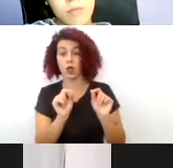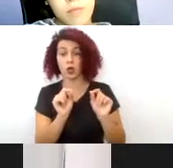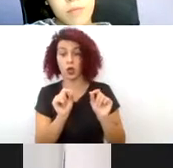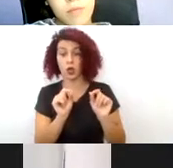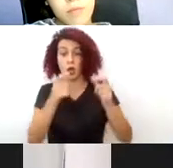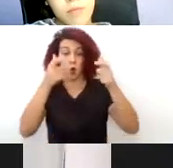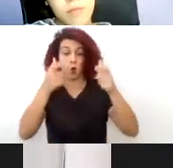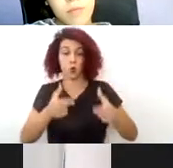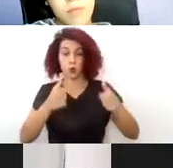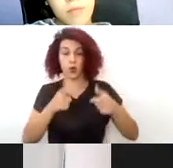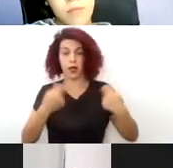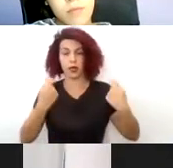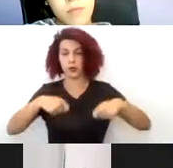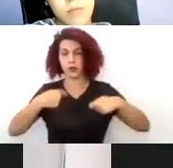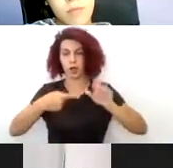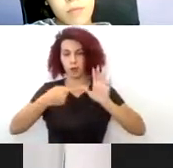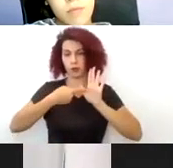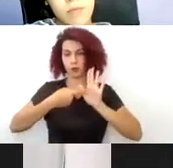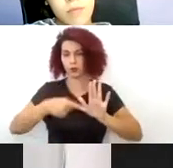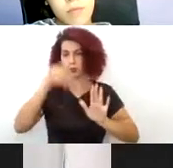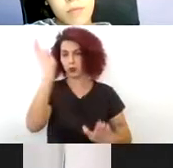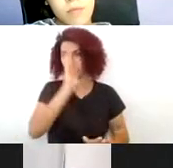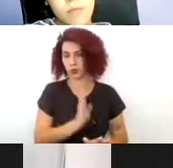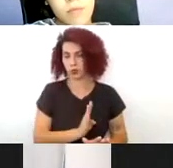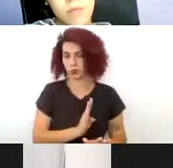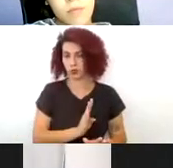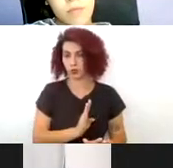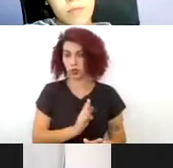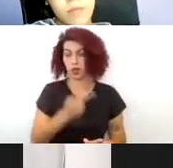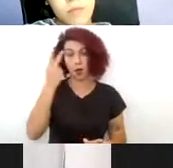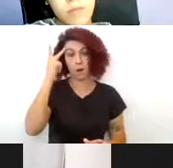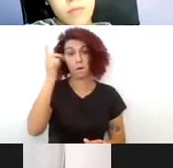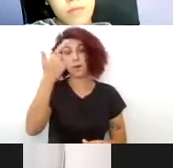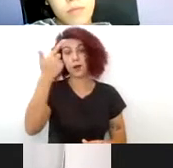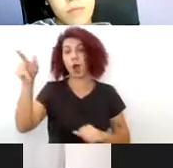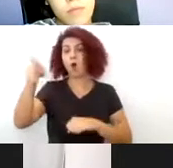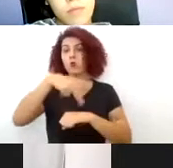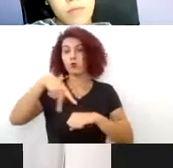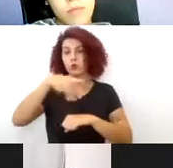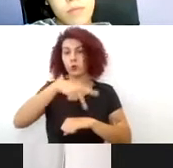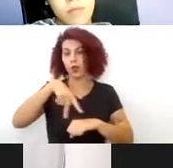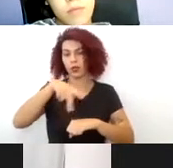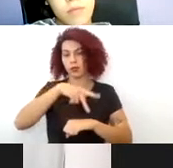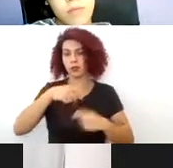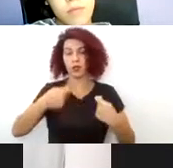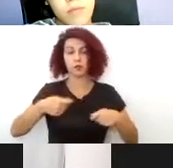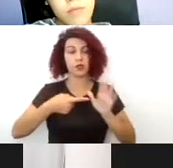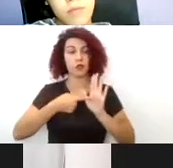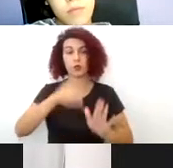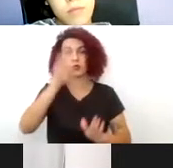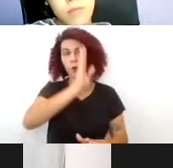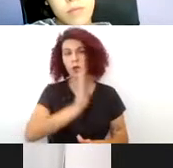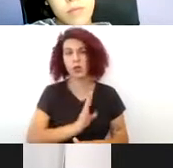que precisava ser representado na Europa a preciso da Bel precisava ser representado na Europa